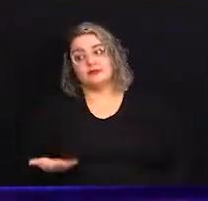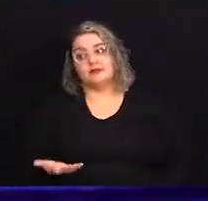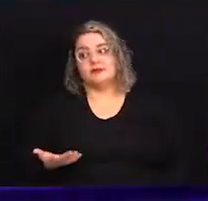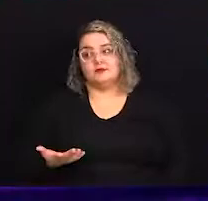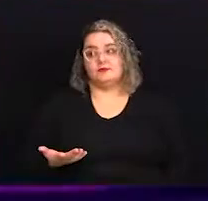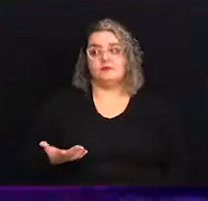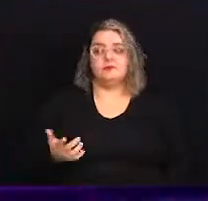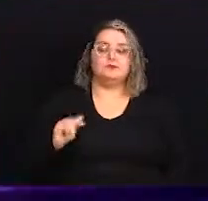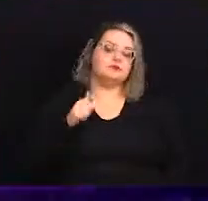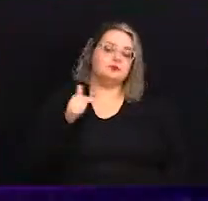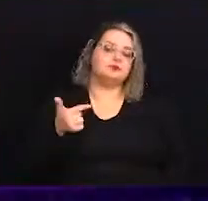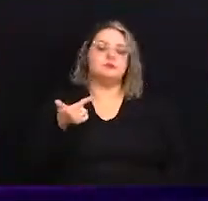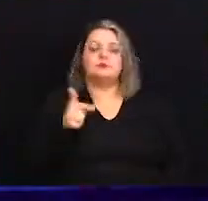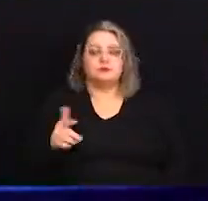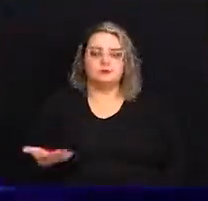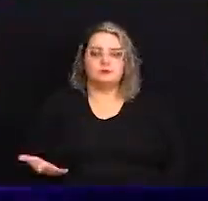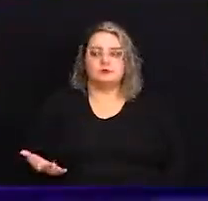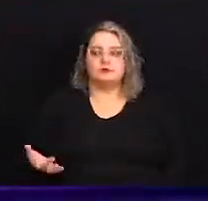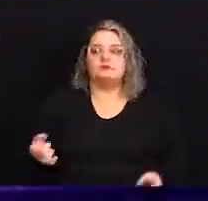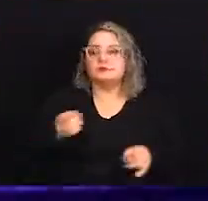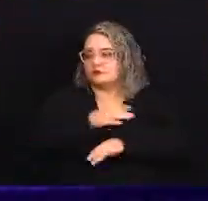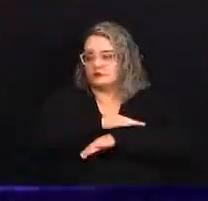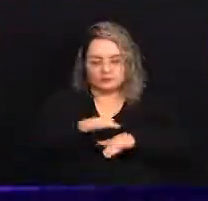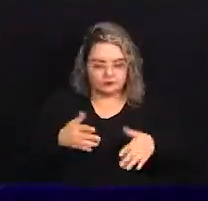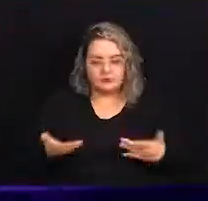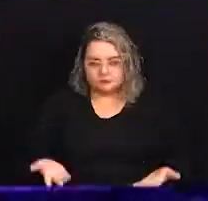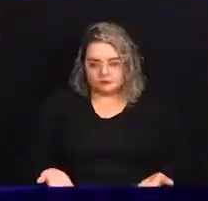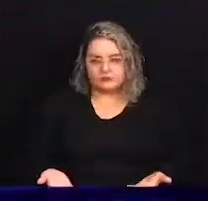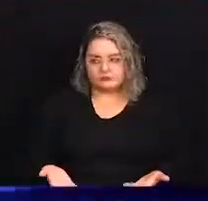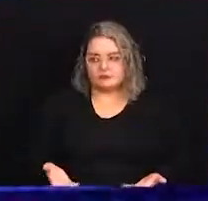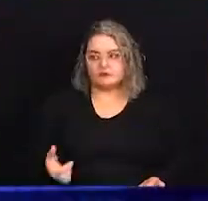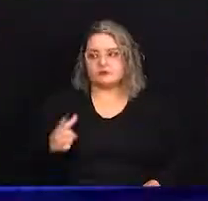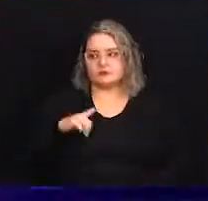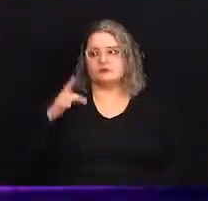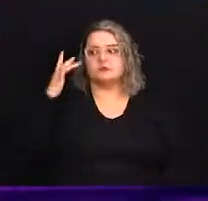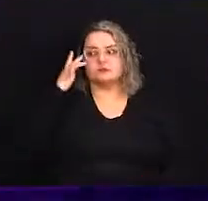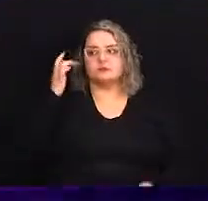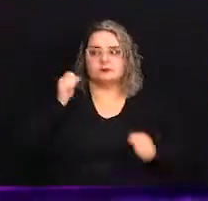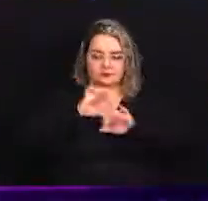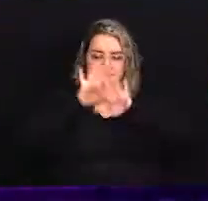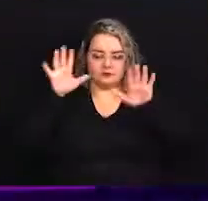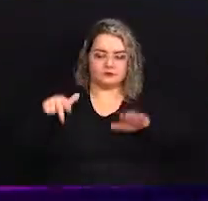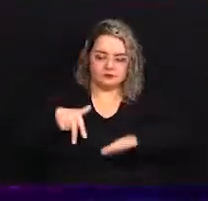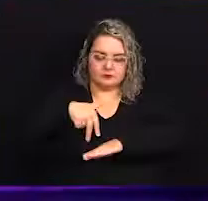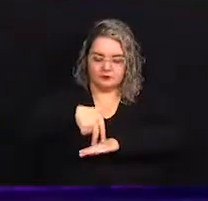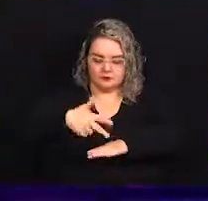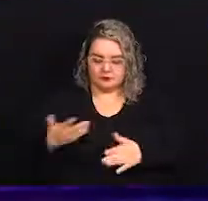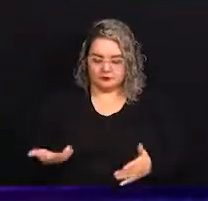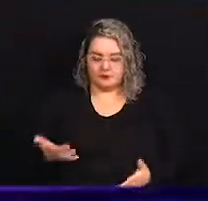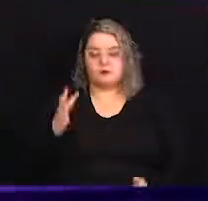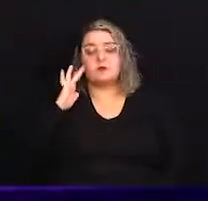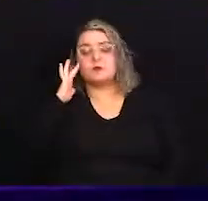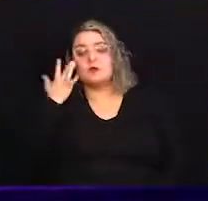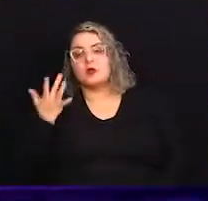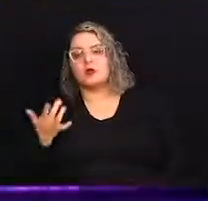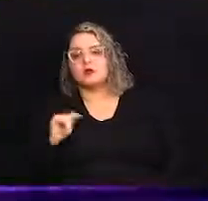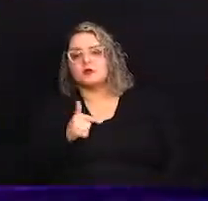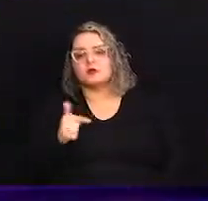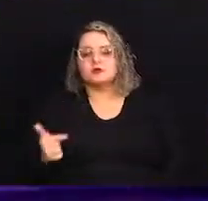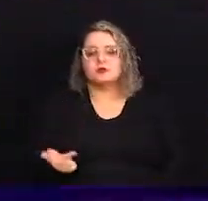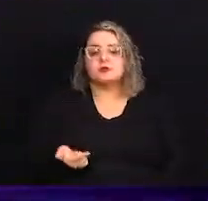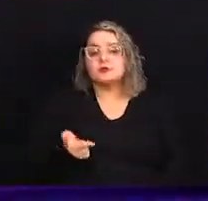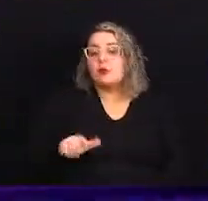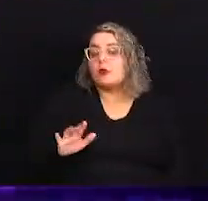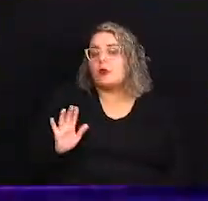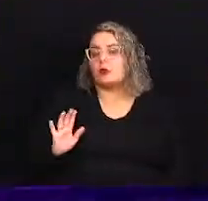acho que ele não tem uma continuação, assim, era uma história que se encerra mesmo, porque tem um amadurecimento claro na personagem, então acho que não tem